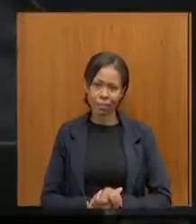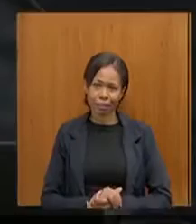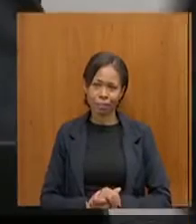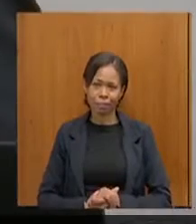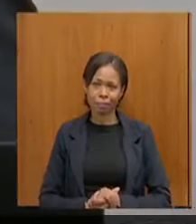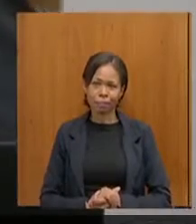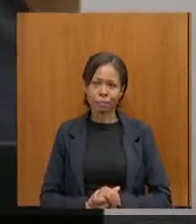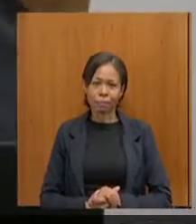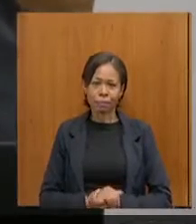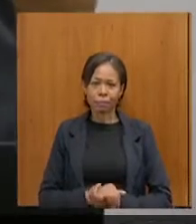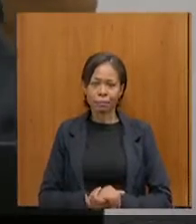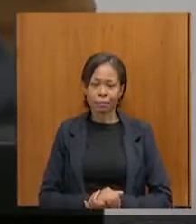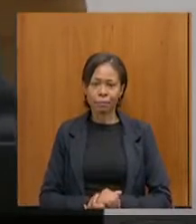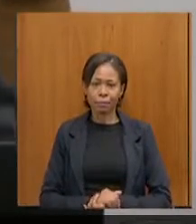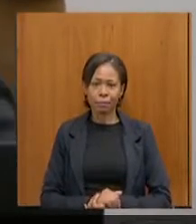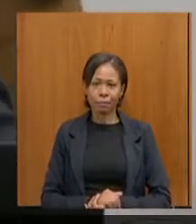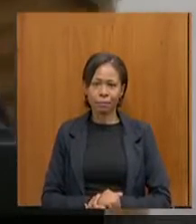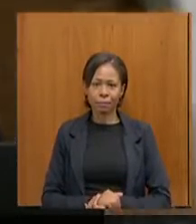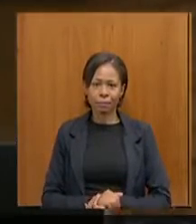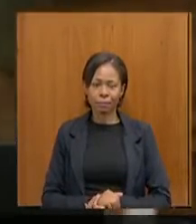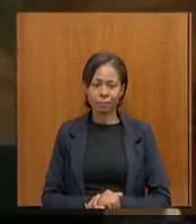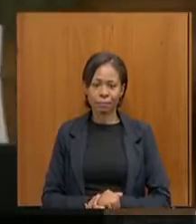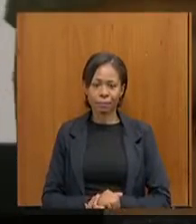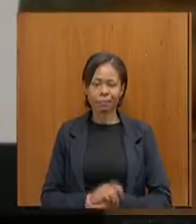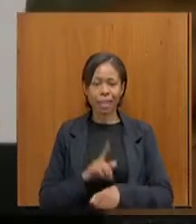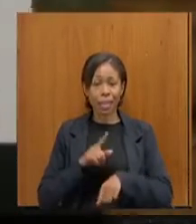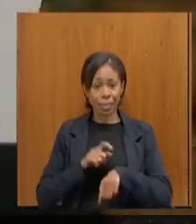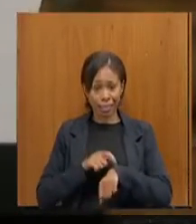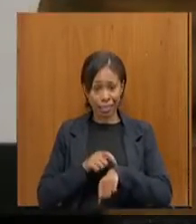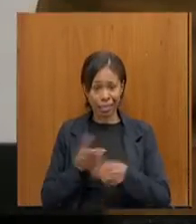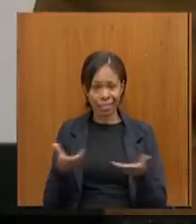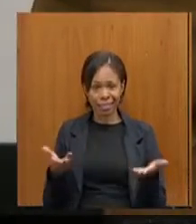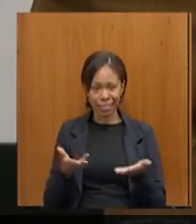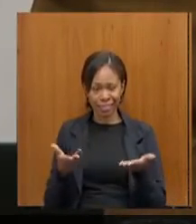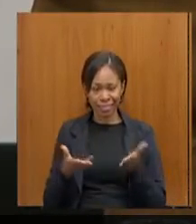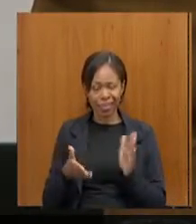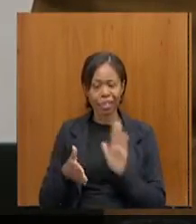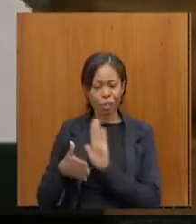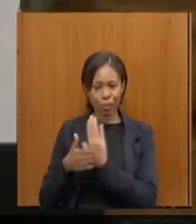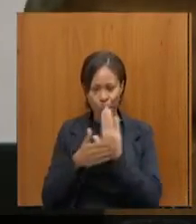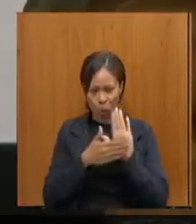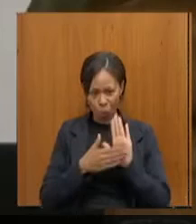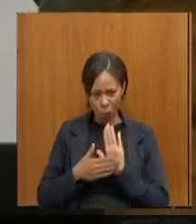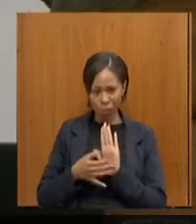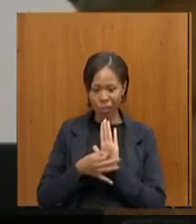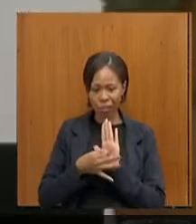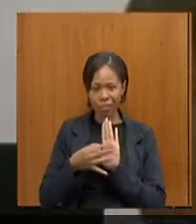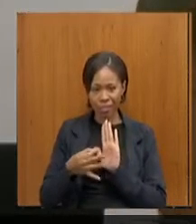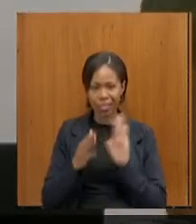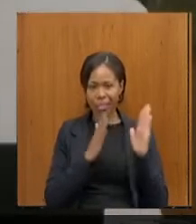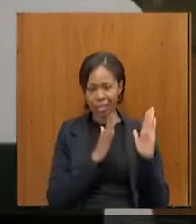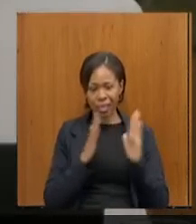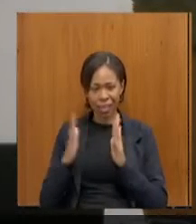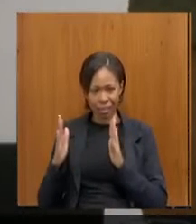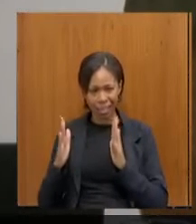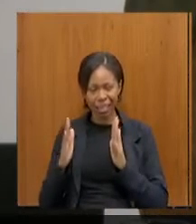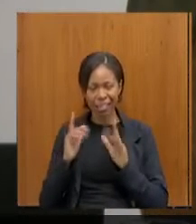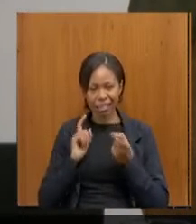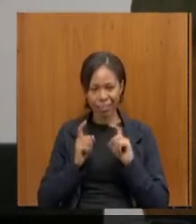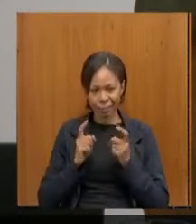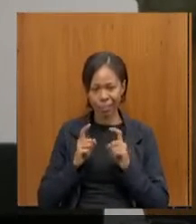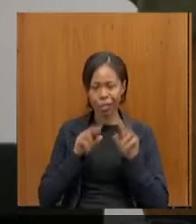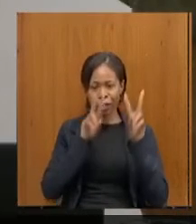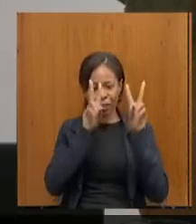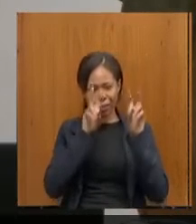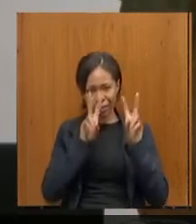tanta É nesse momento vamos apreciar as proposições apresentadas no decorrer da reunião decorrentes do tema debatido